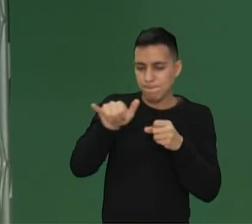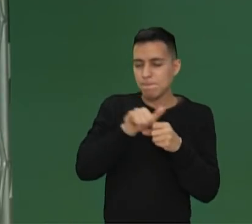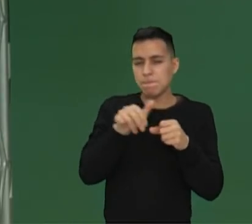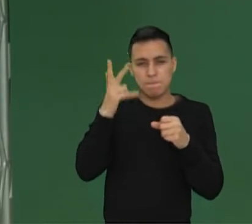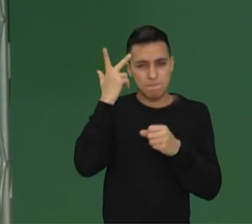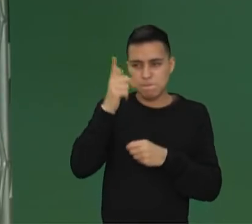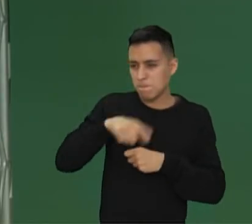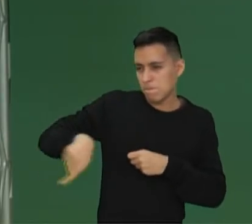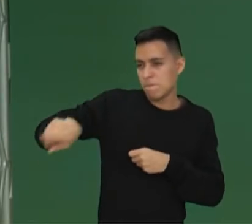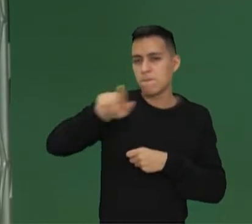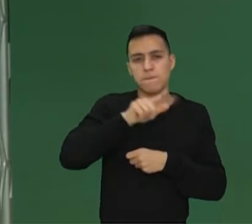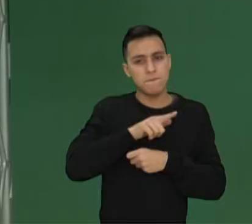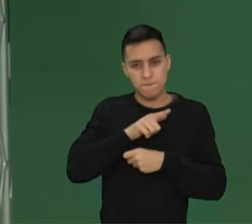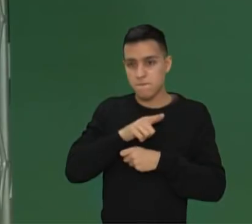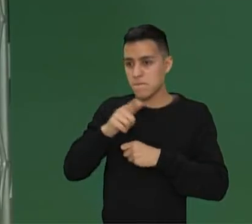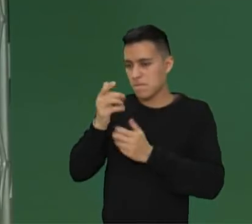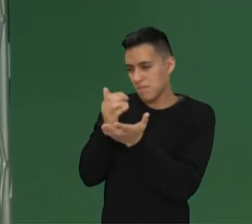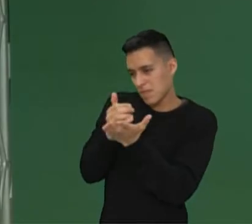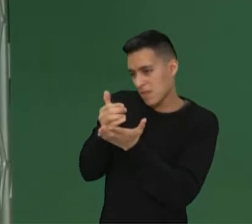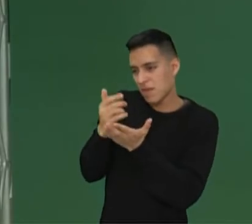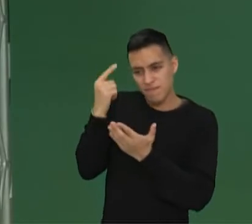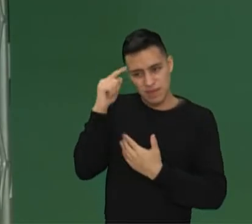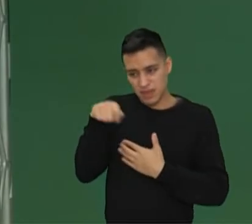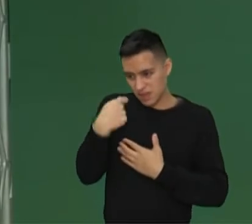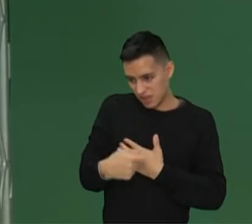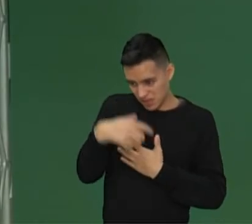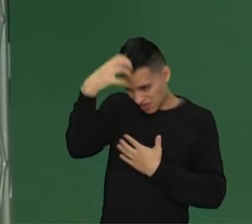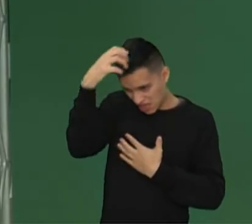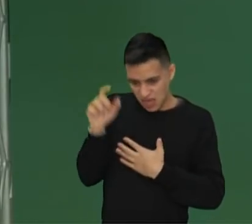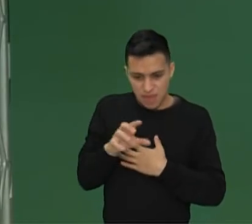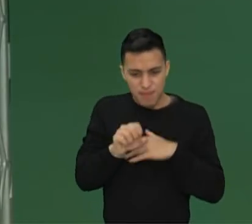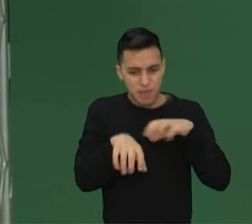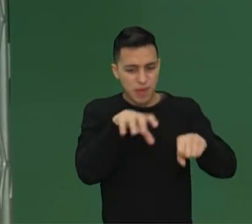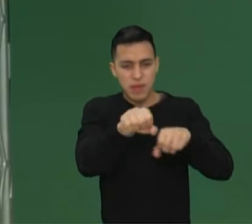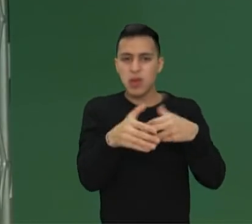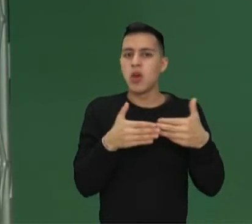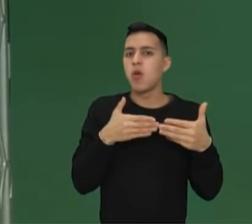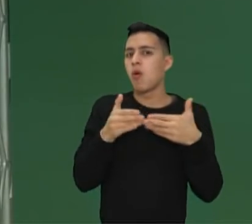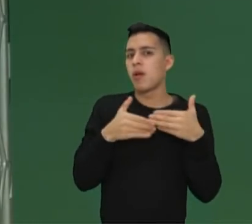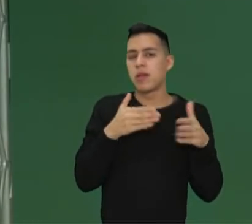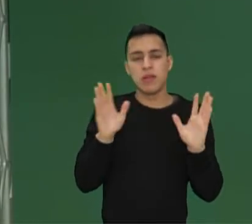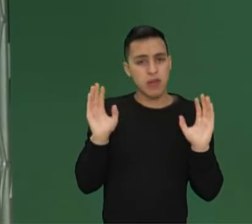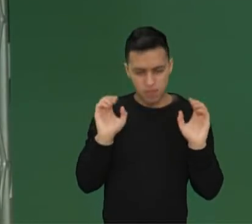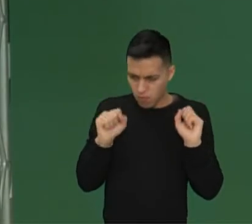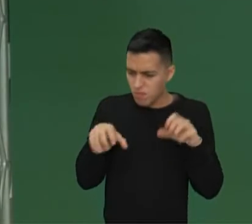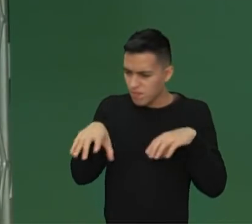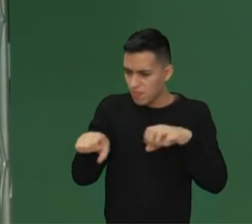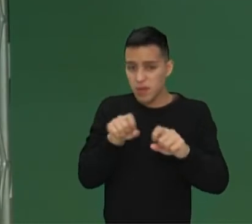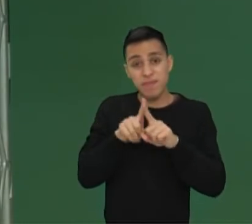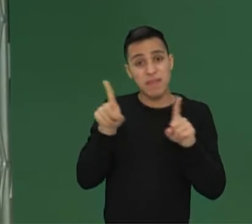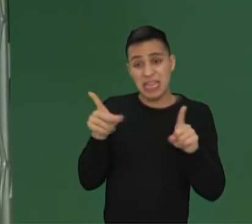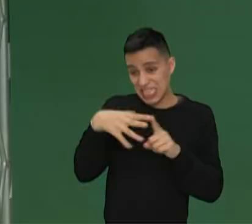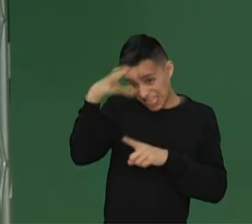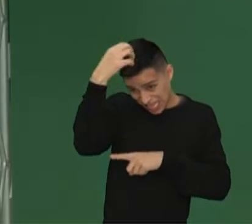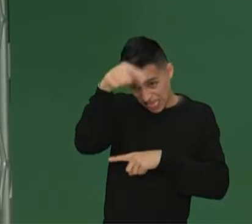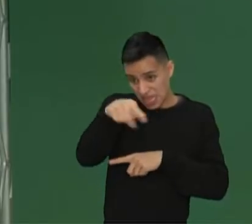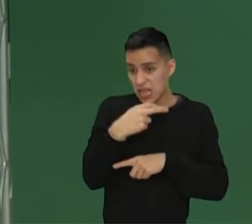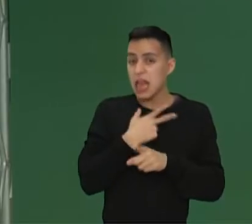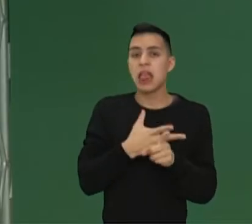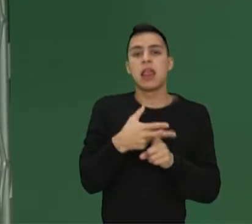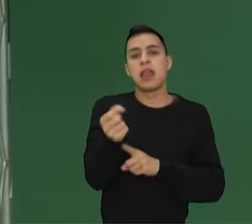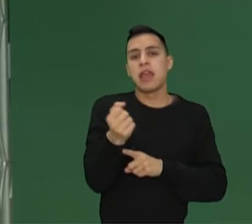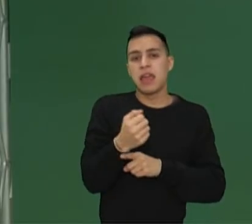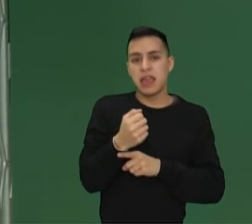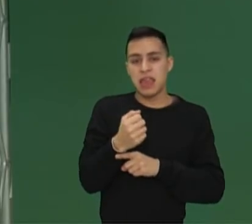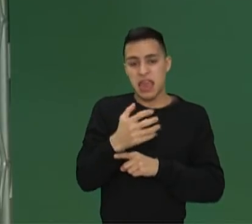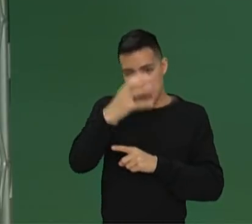comum, bastante praticada aí pelos iniciantes, né, que pensam que o rei pode capturar qualquer peça. Pode capturar qualquer peça, menos o rei. Né? O rei